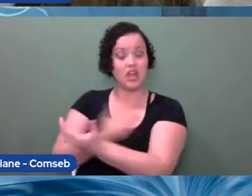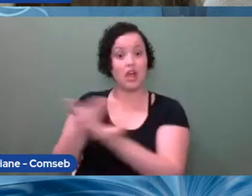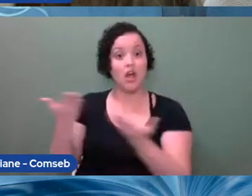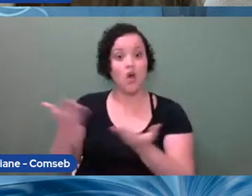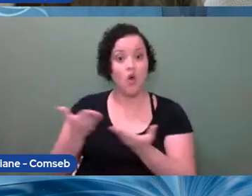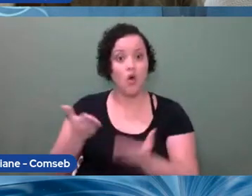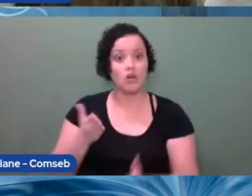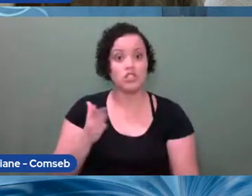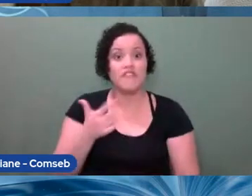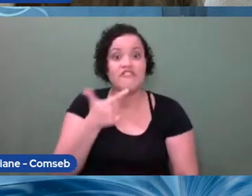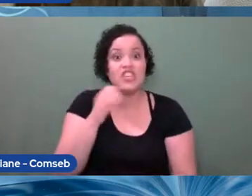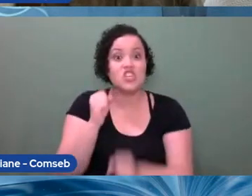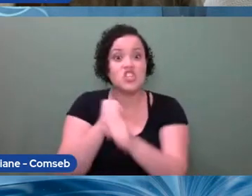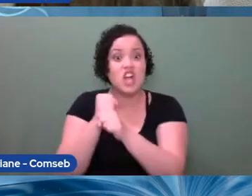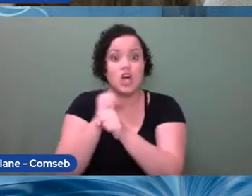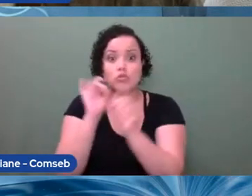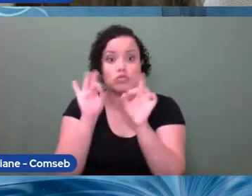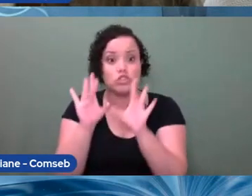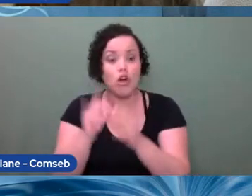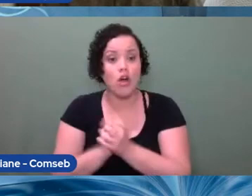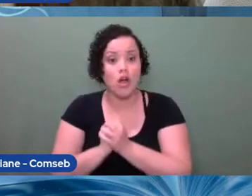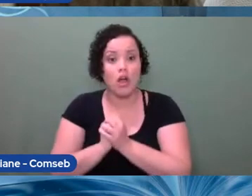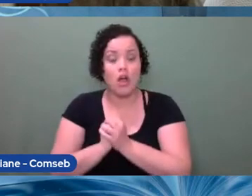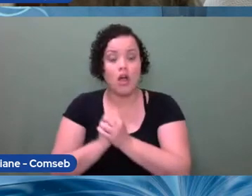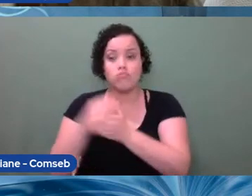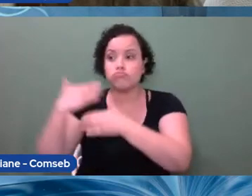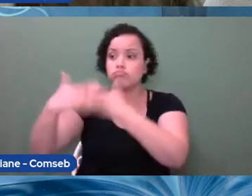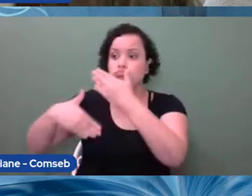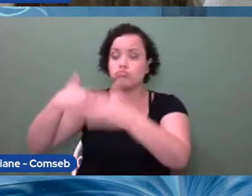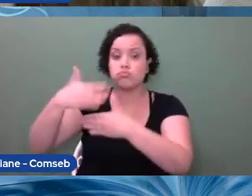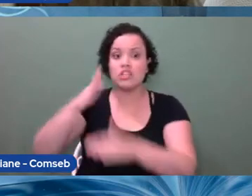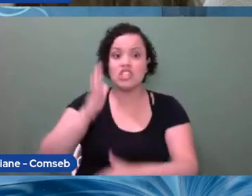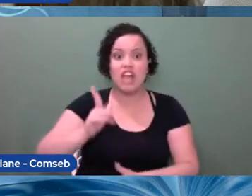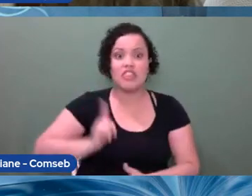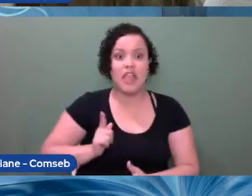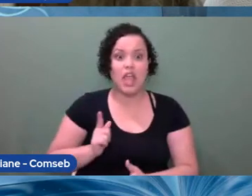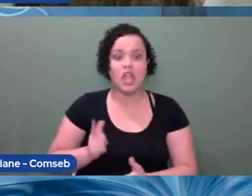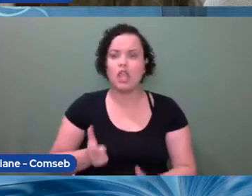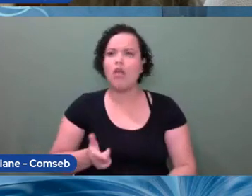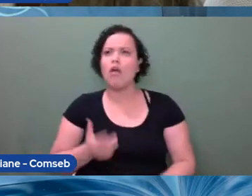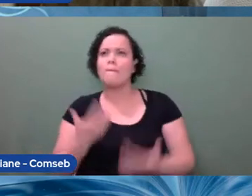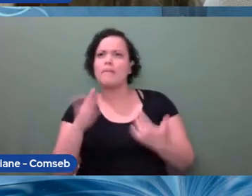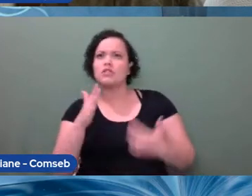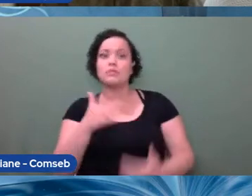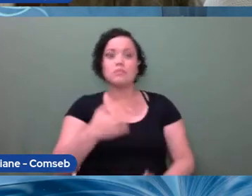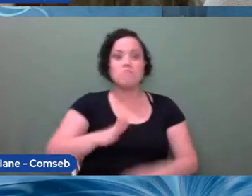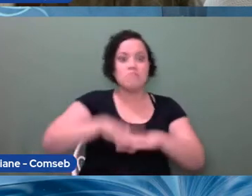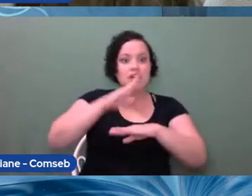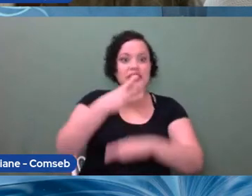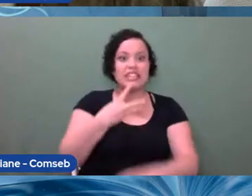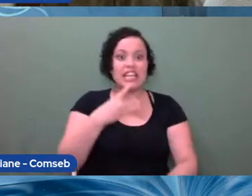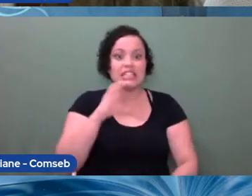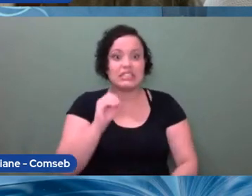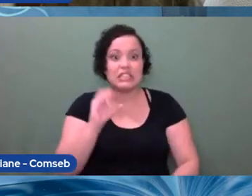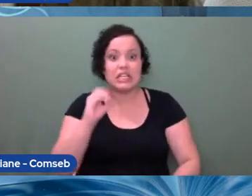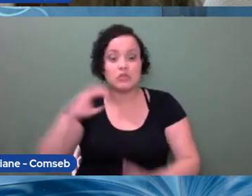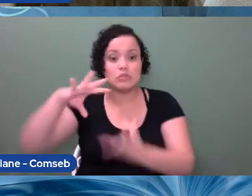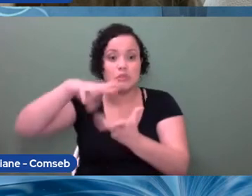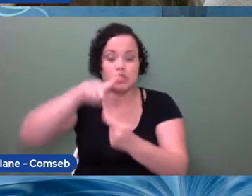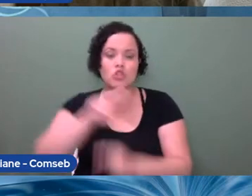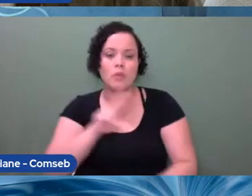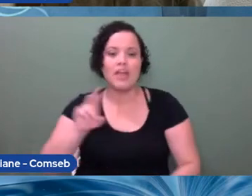apenas 20 anos desse século, 21 anos, nós temos já catalogado mais de 300 planetas, chamados